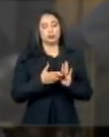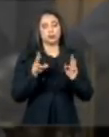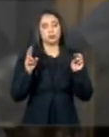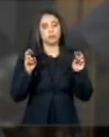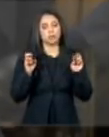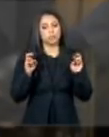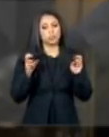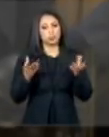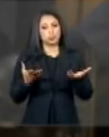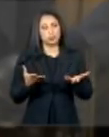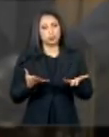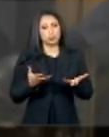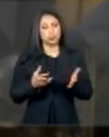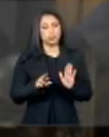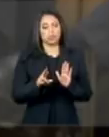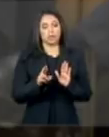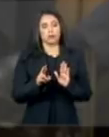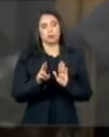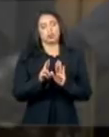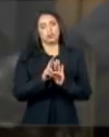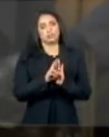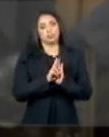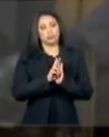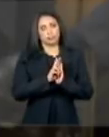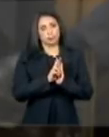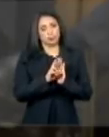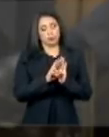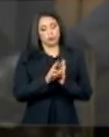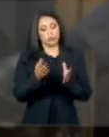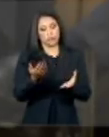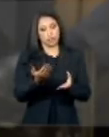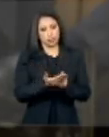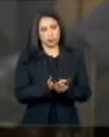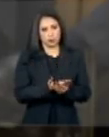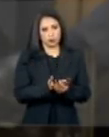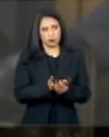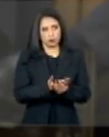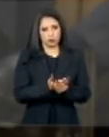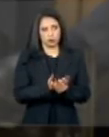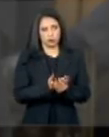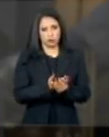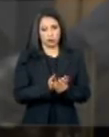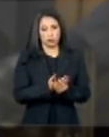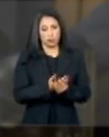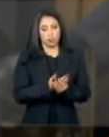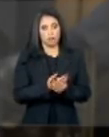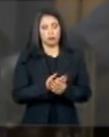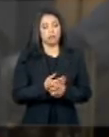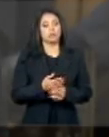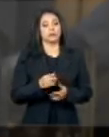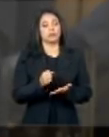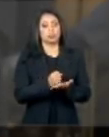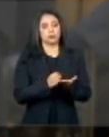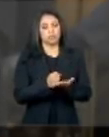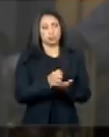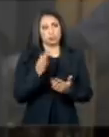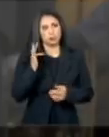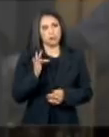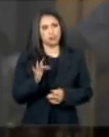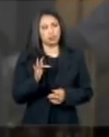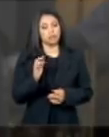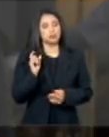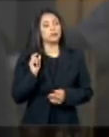da repercussão geral ou seja qual seria a data assim propõe a repercussão